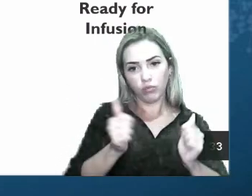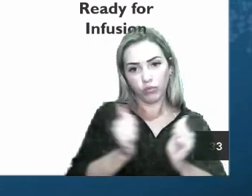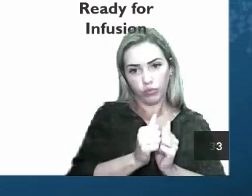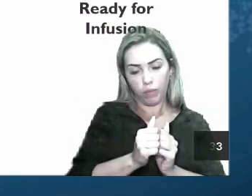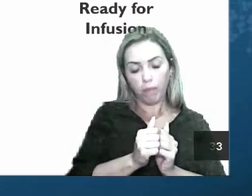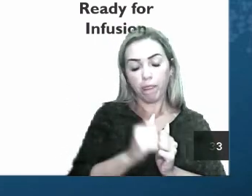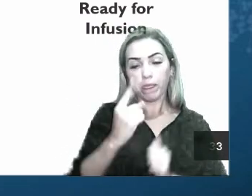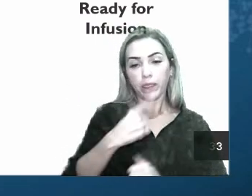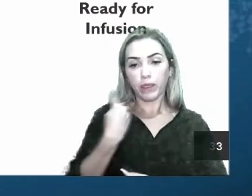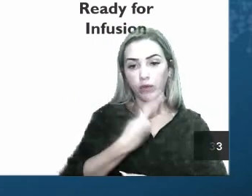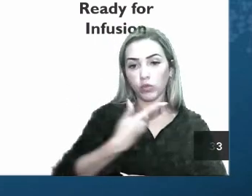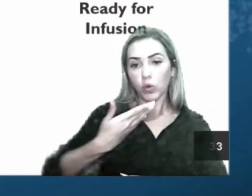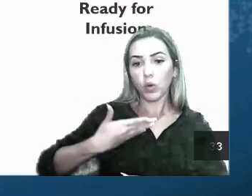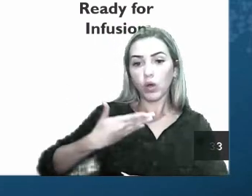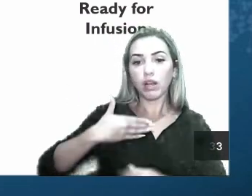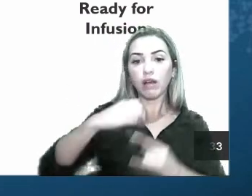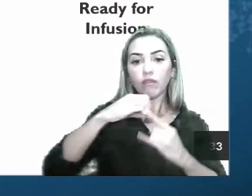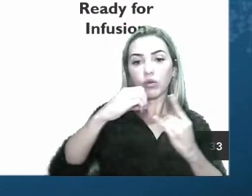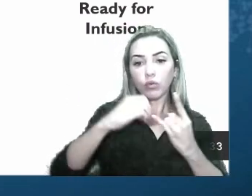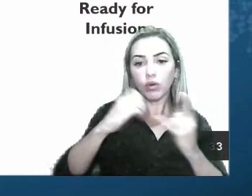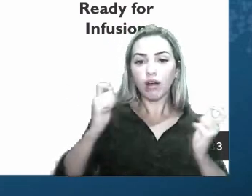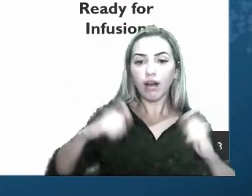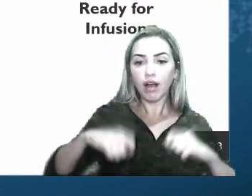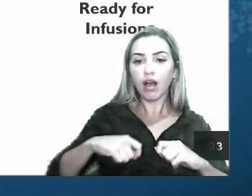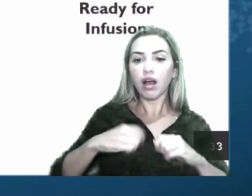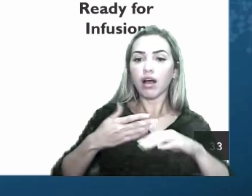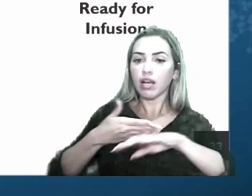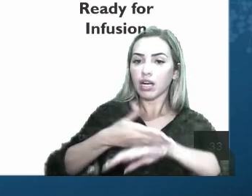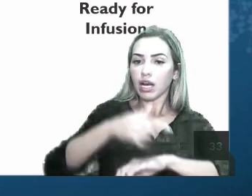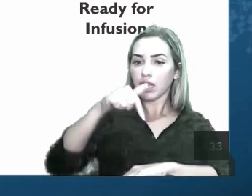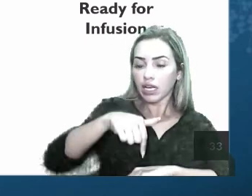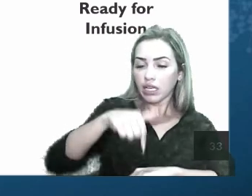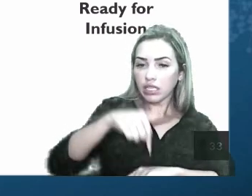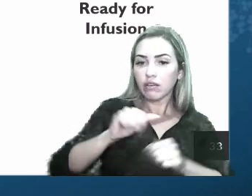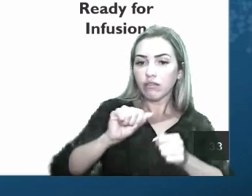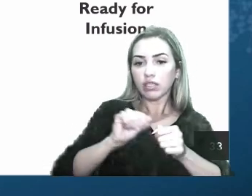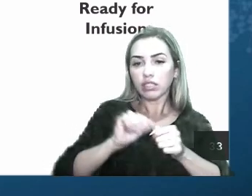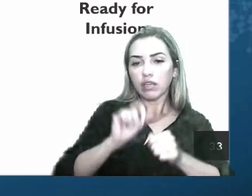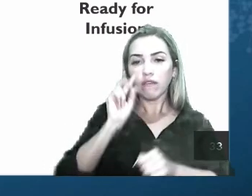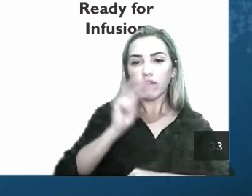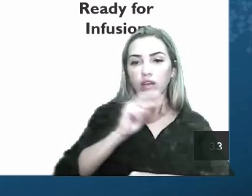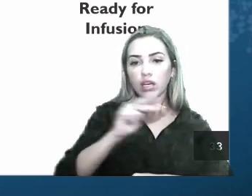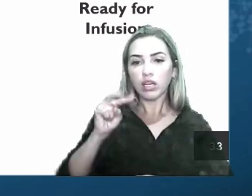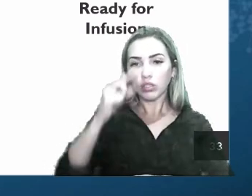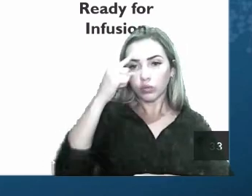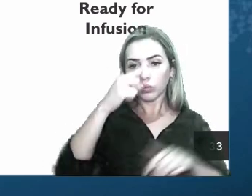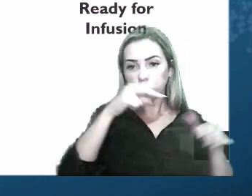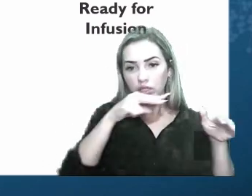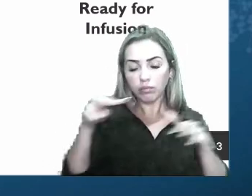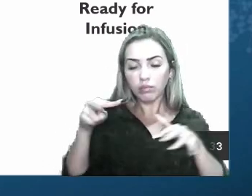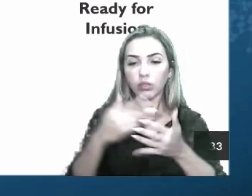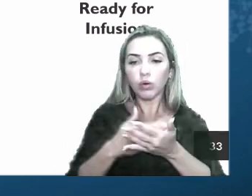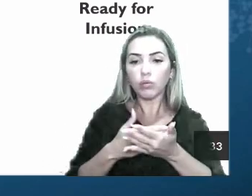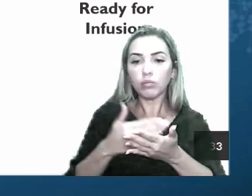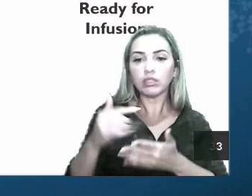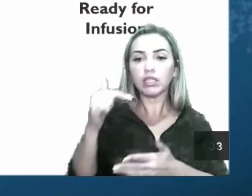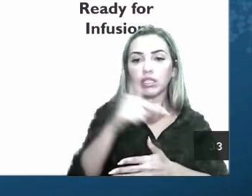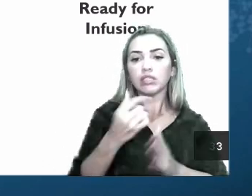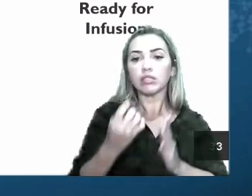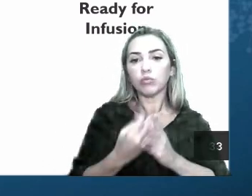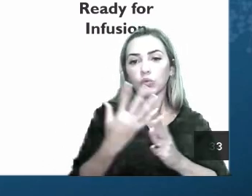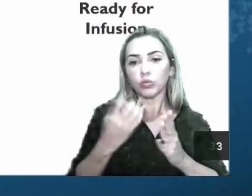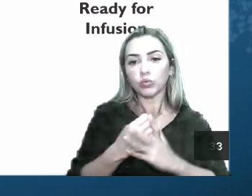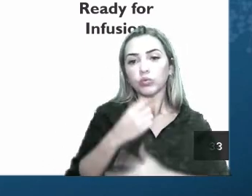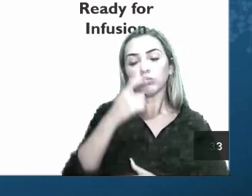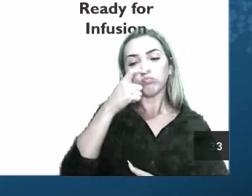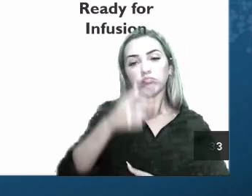Os nossos colegas da Fiocruz serão capazes de ver aqui, nas últimas semanas, vamos começar, por exemplo, com um Look-Back para